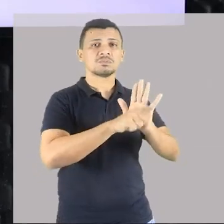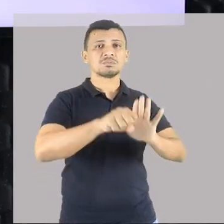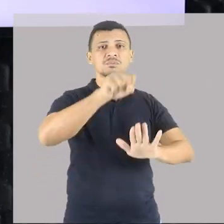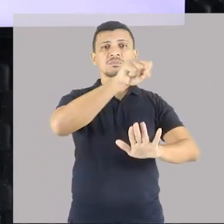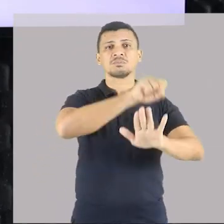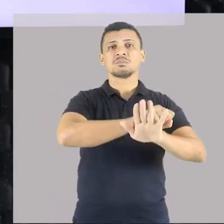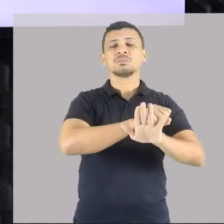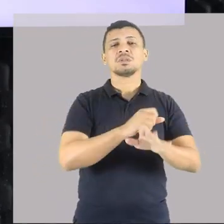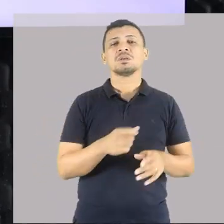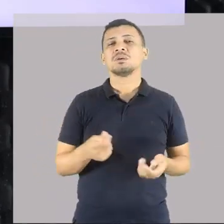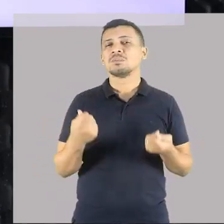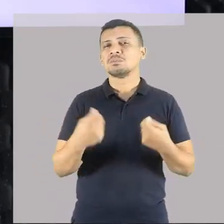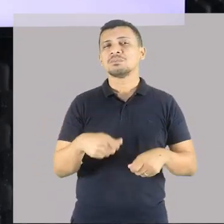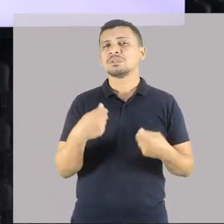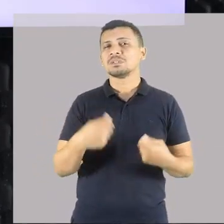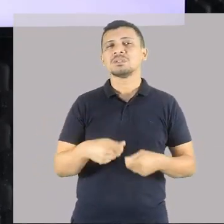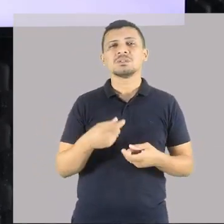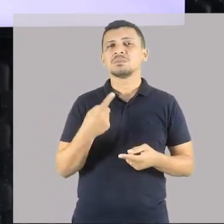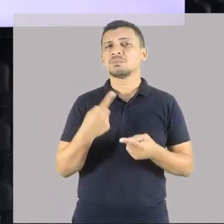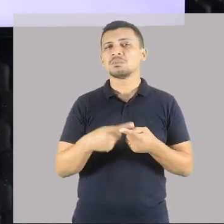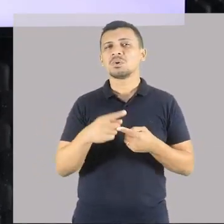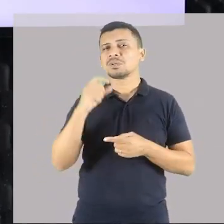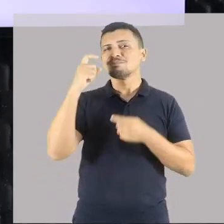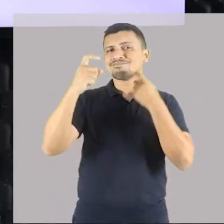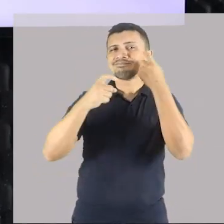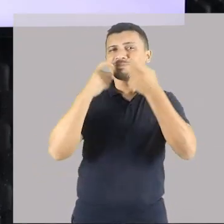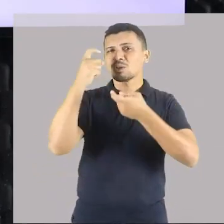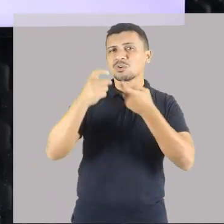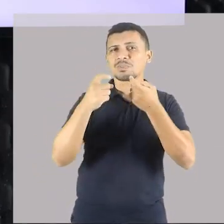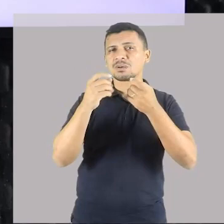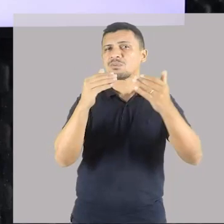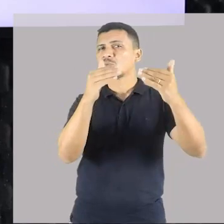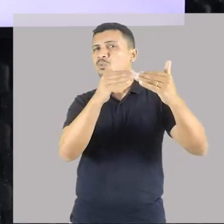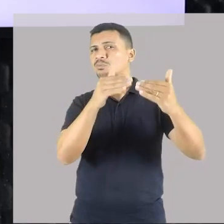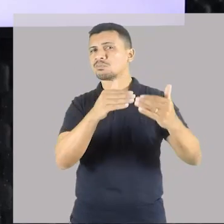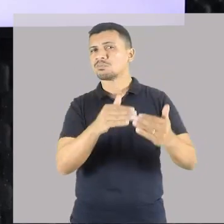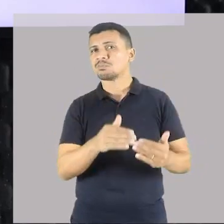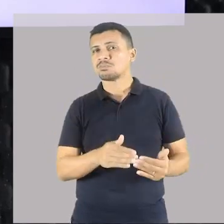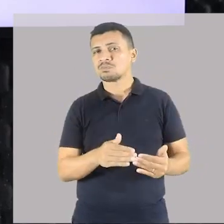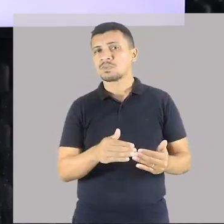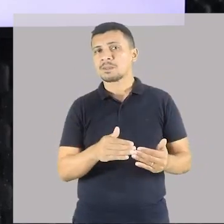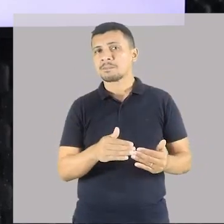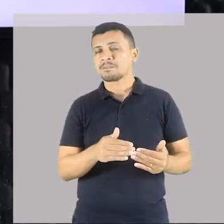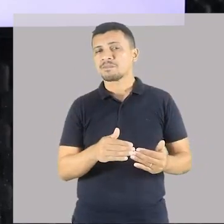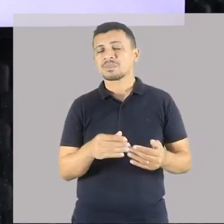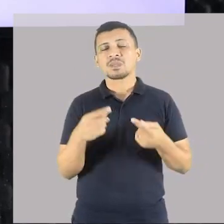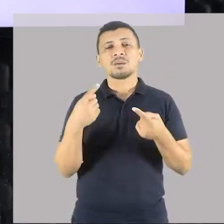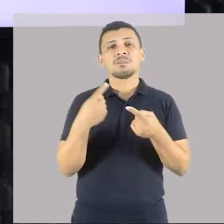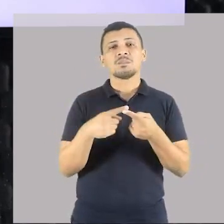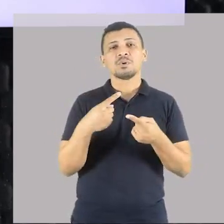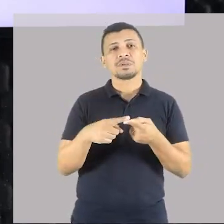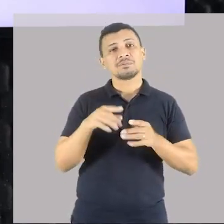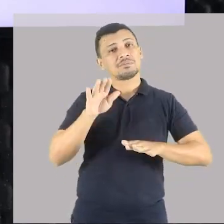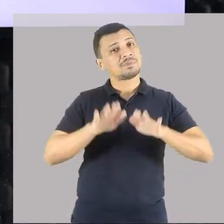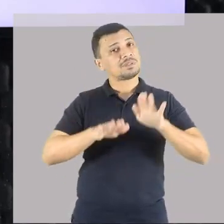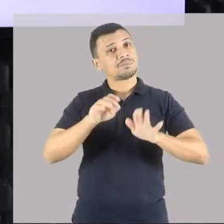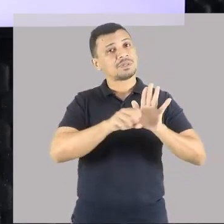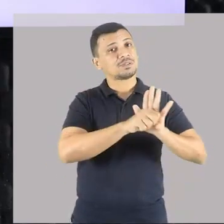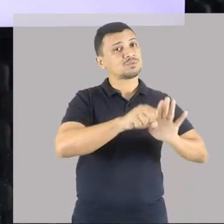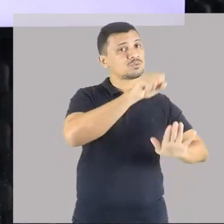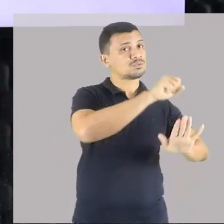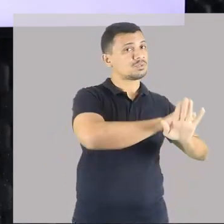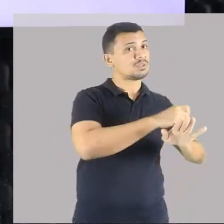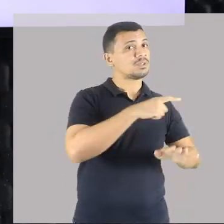eu preciso me preocupar com concordância? Né? A relação de concordância. Eu preciso me preocupar porque, dependendo do sujeito, eu vou